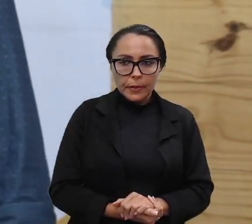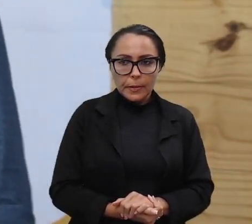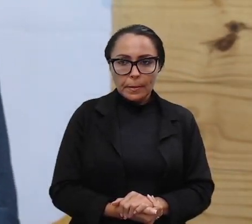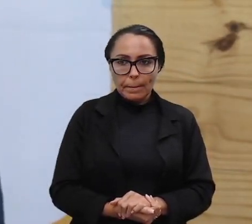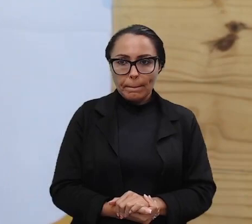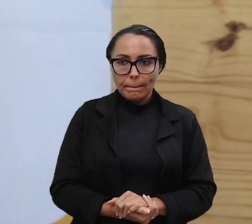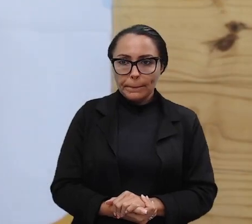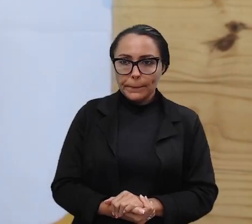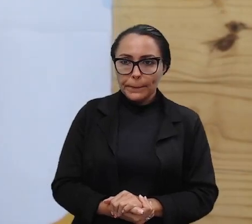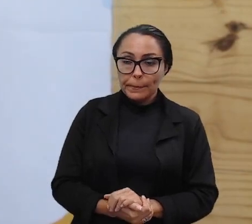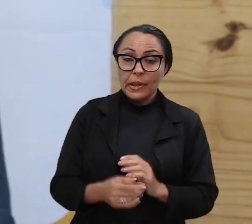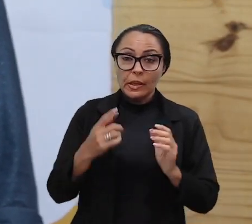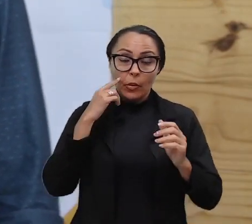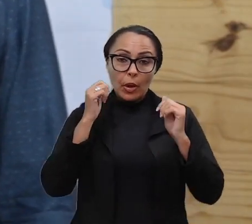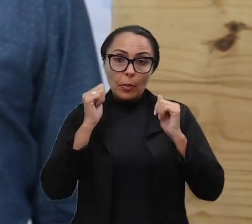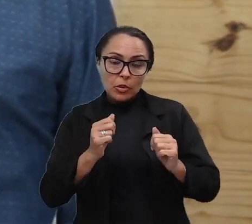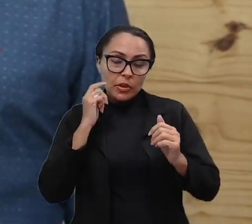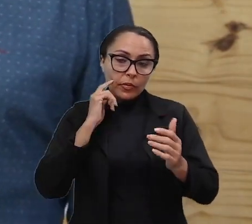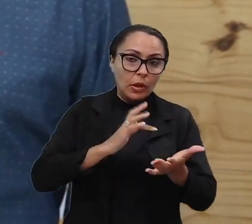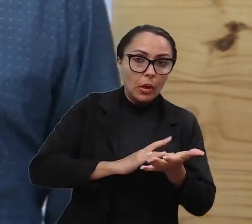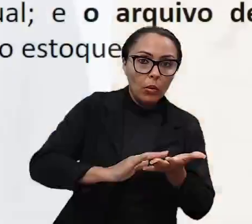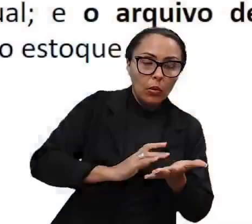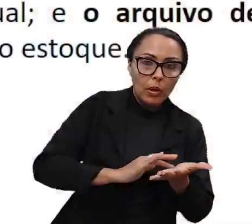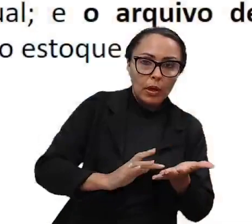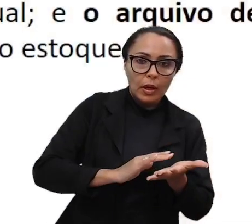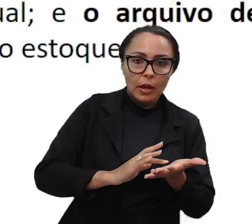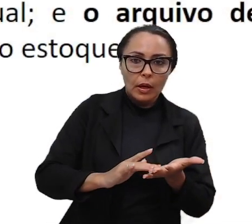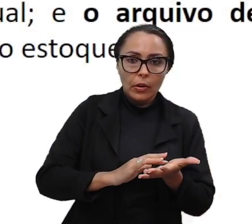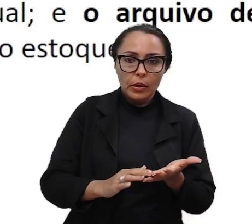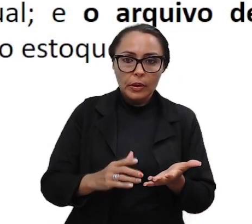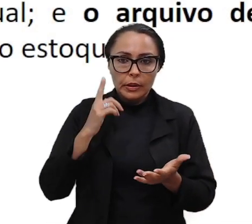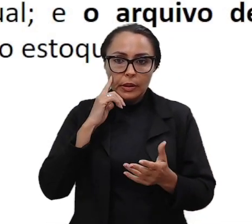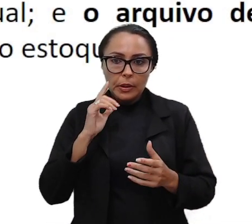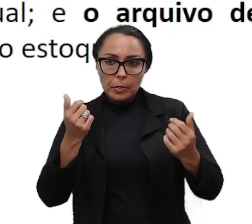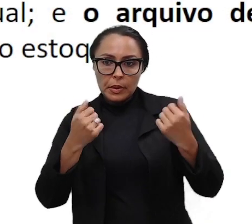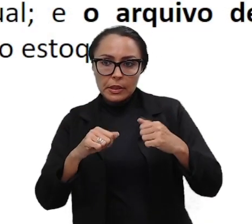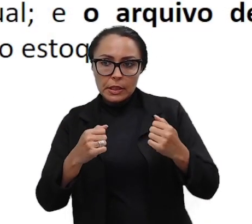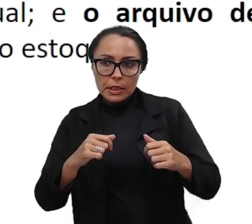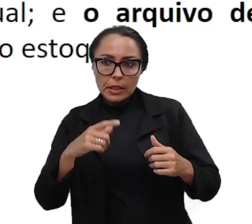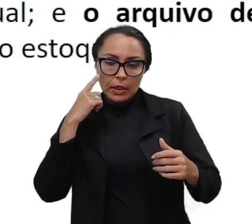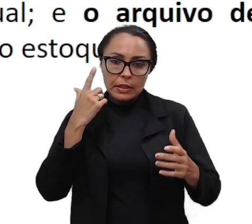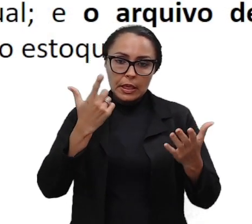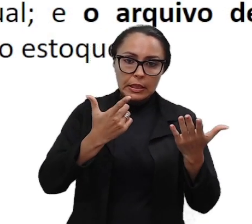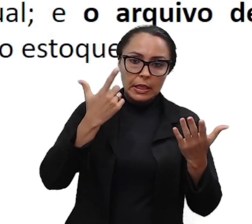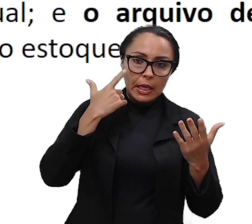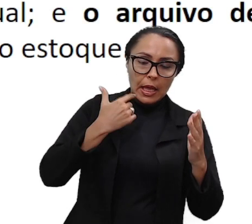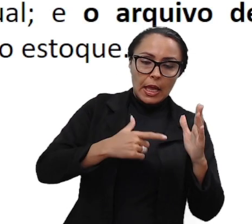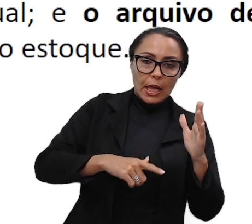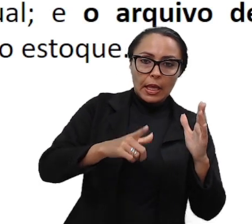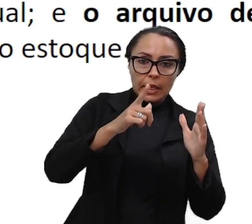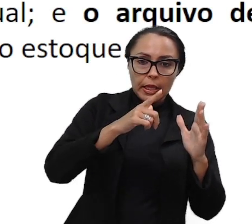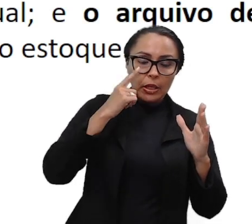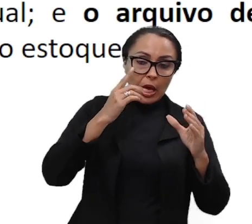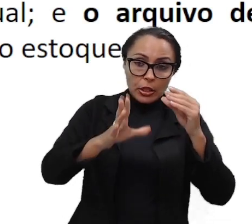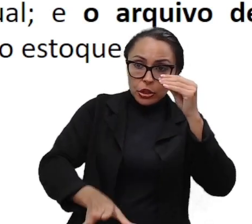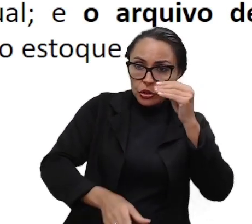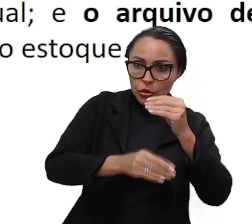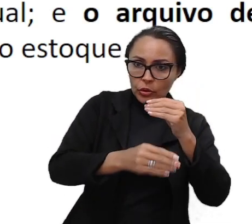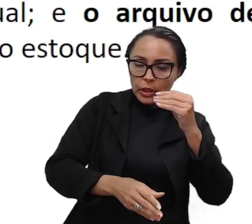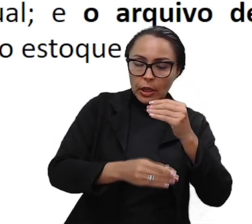Em seguida, é possível calcular o que é chamado de necessidade líquida, ou seja, a quantidade